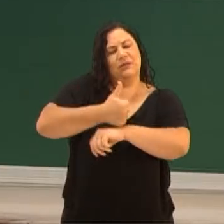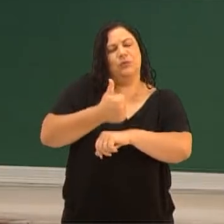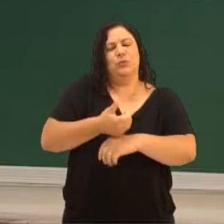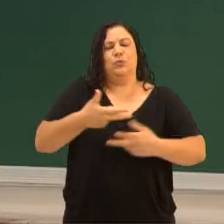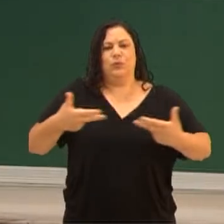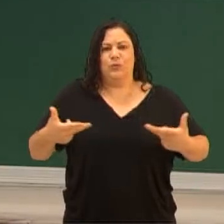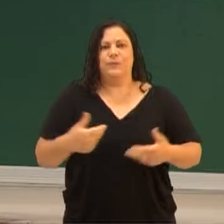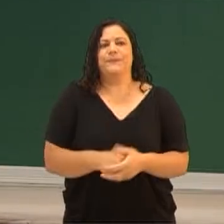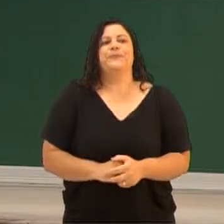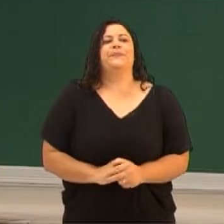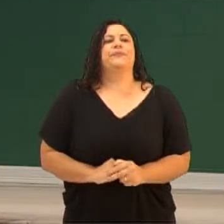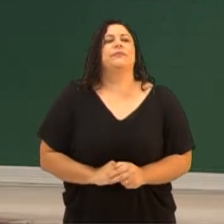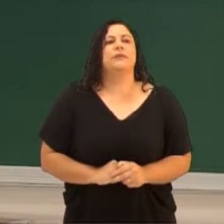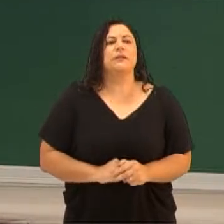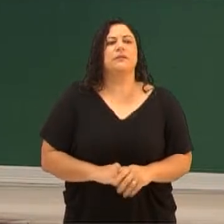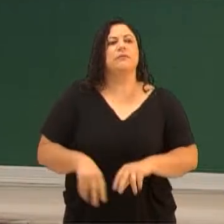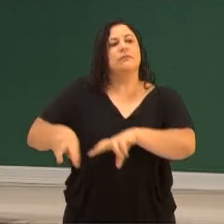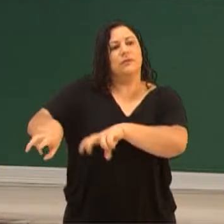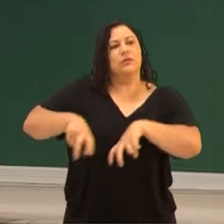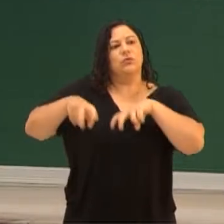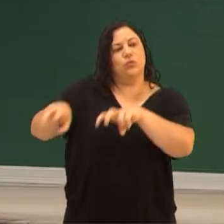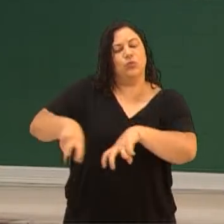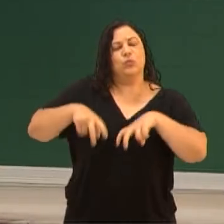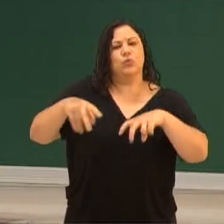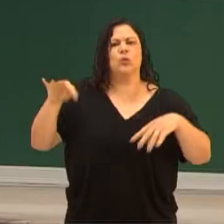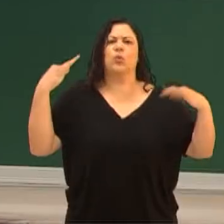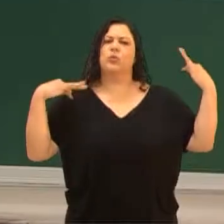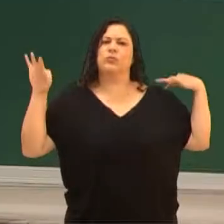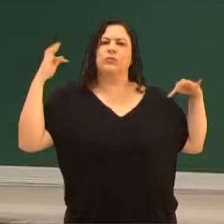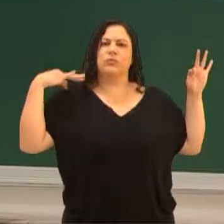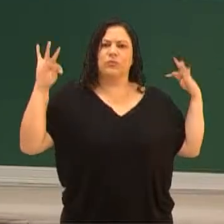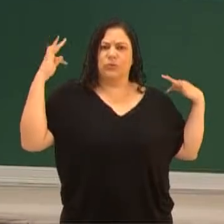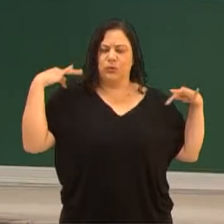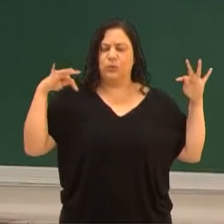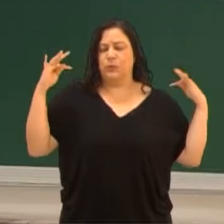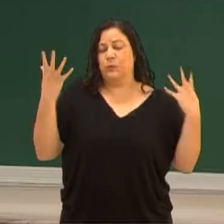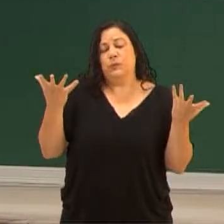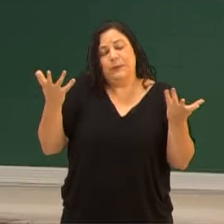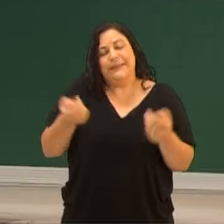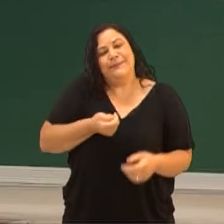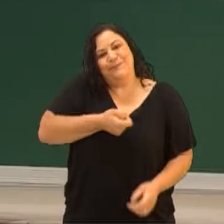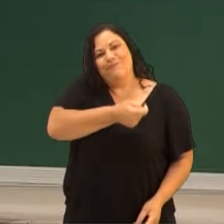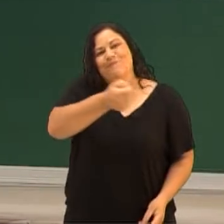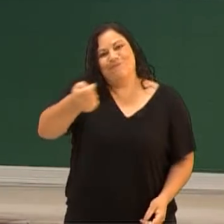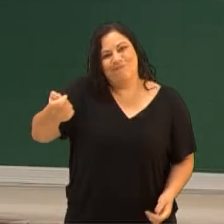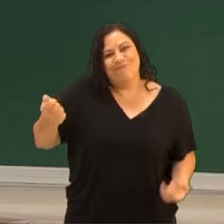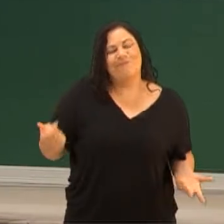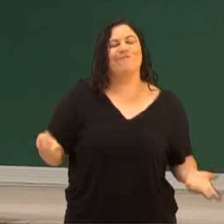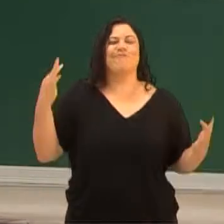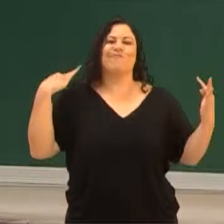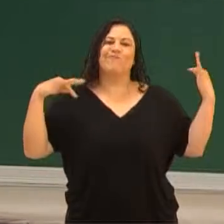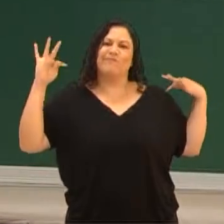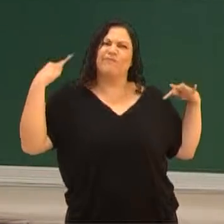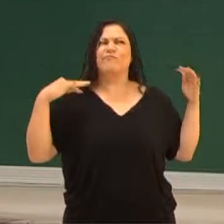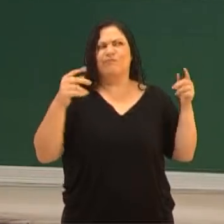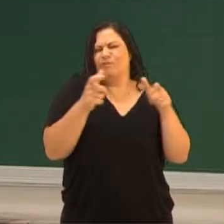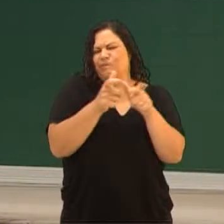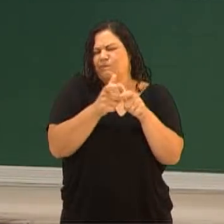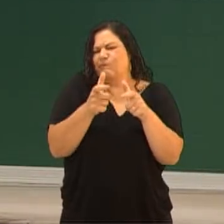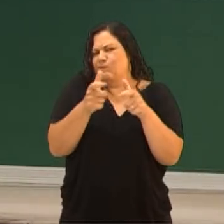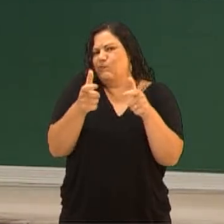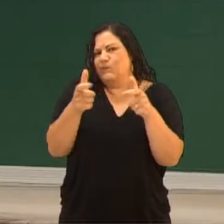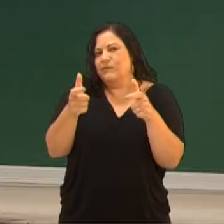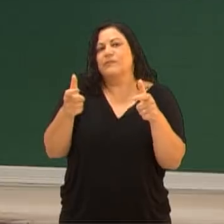agricultura, turismo e a indústria de transformação ainda são praticados de maneira precária, né? O turismo é o que vem crescendo um pouco